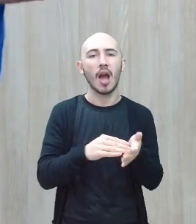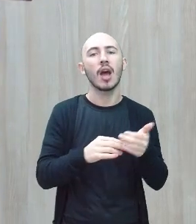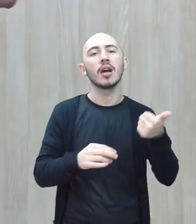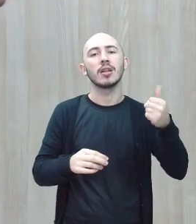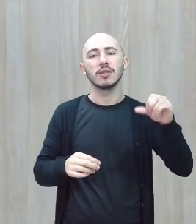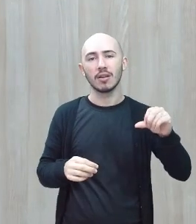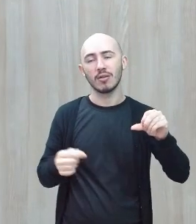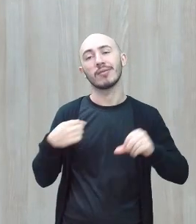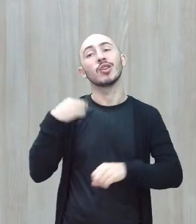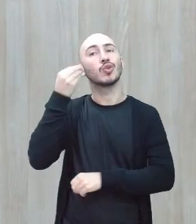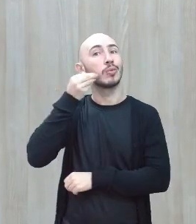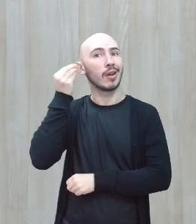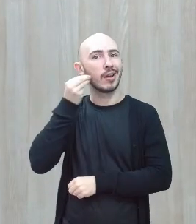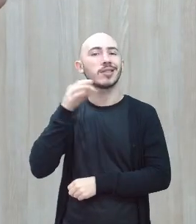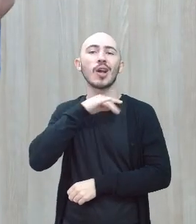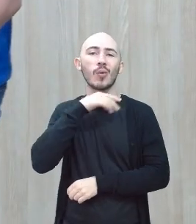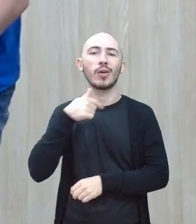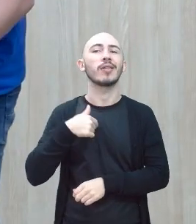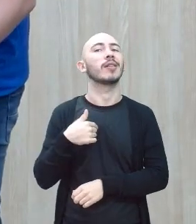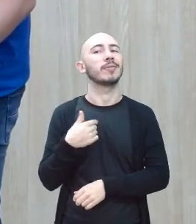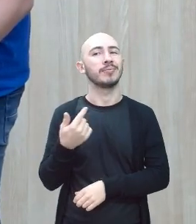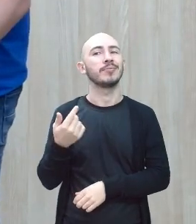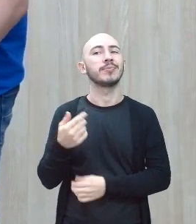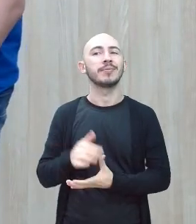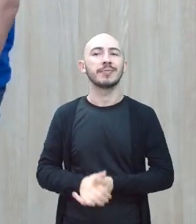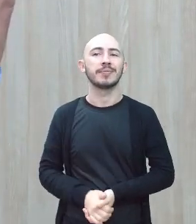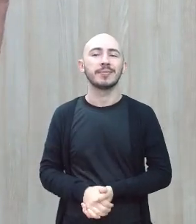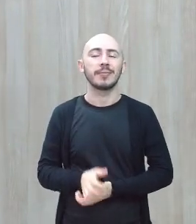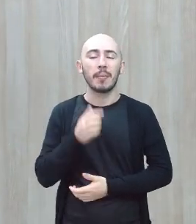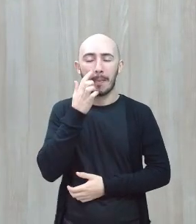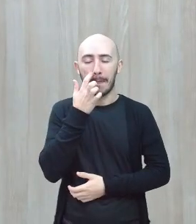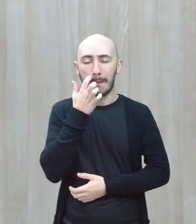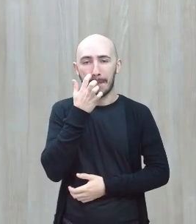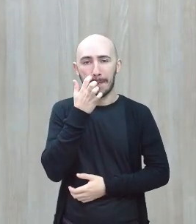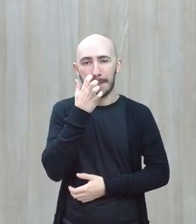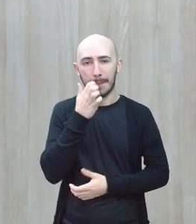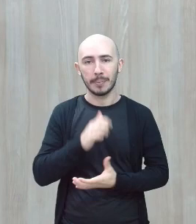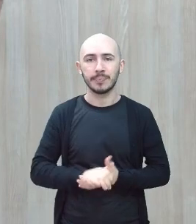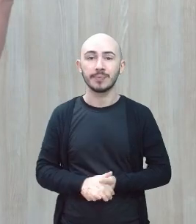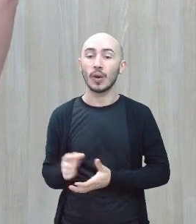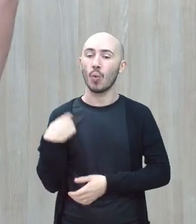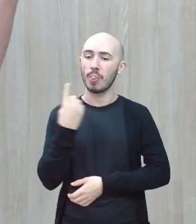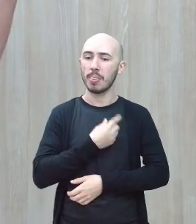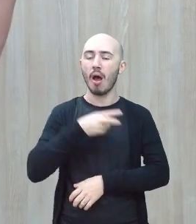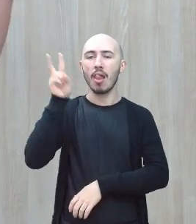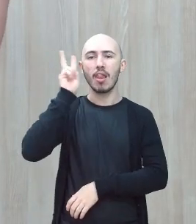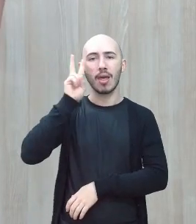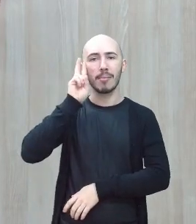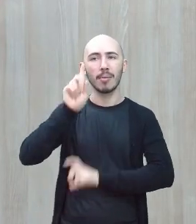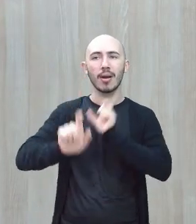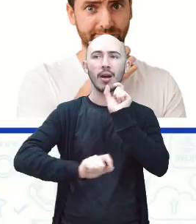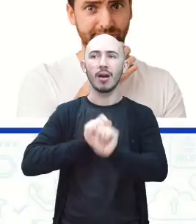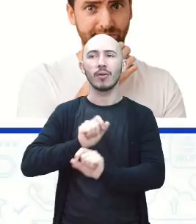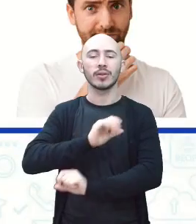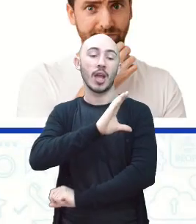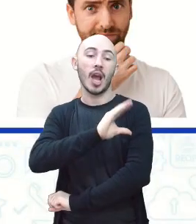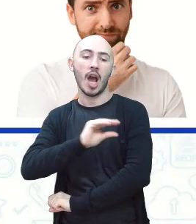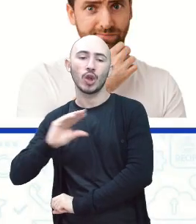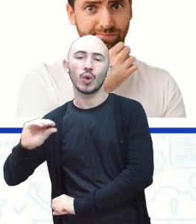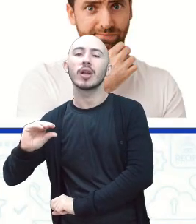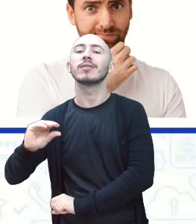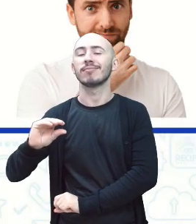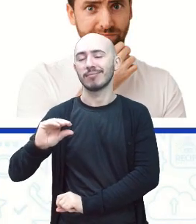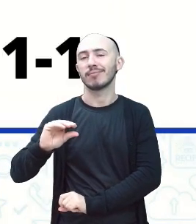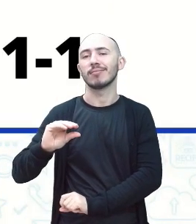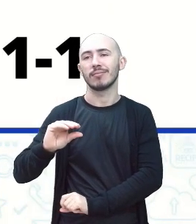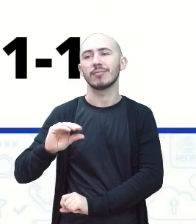passei um bem bolado ali, tá certo? Então, a gente vai sempre lembrar dos adolescentes, quando nós encontramos a